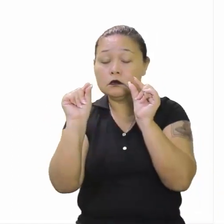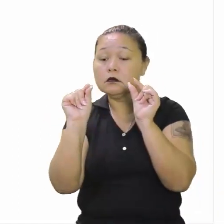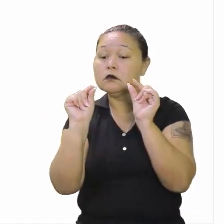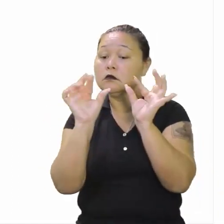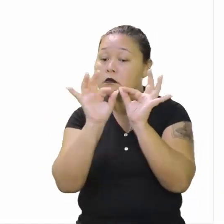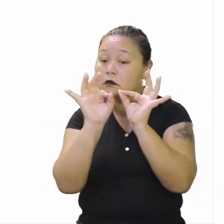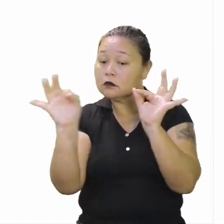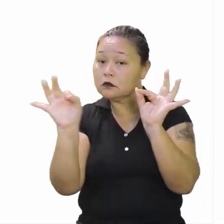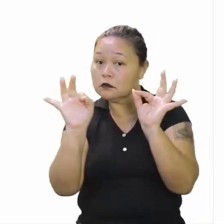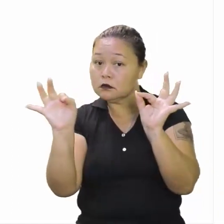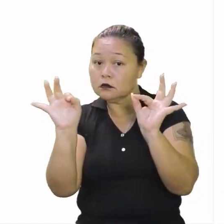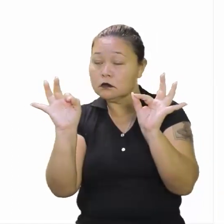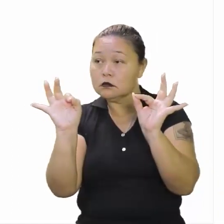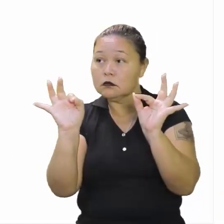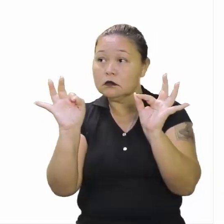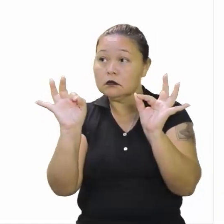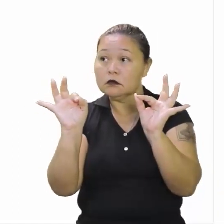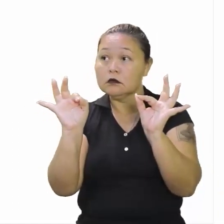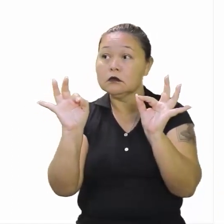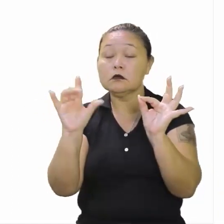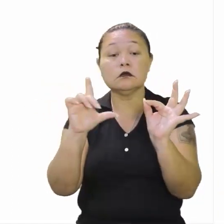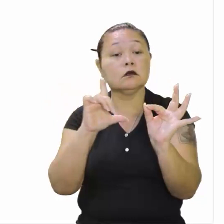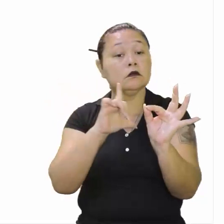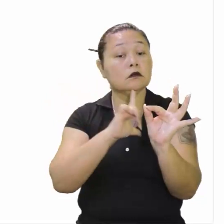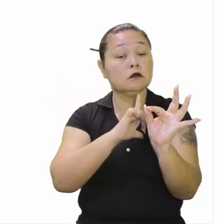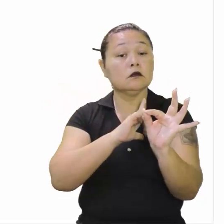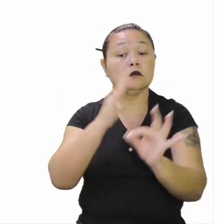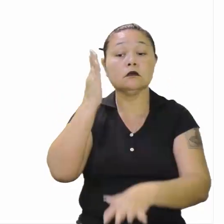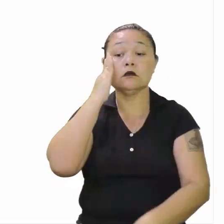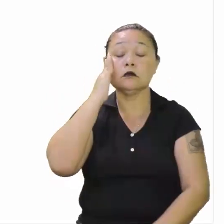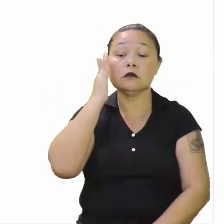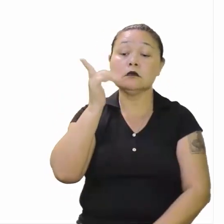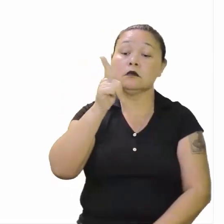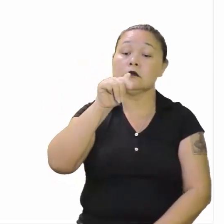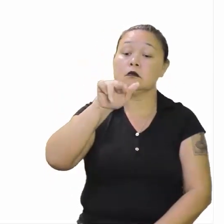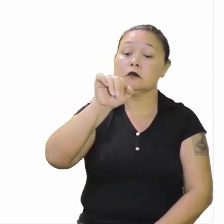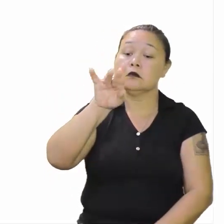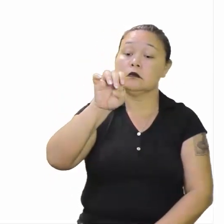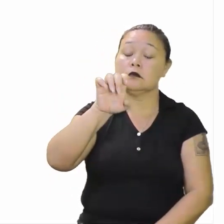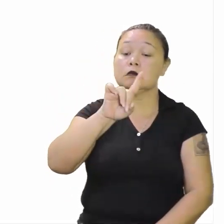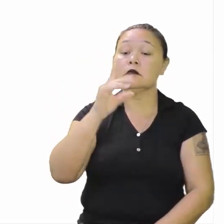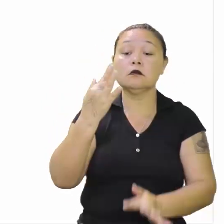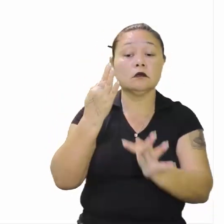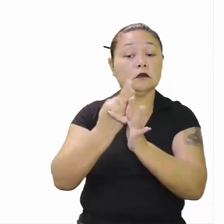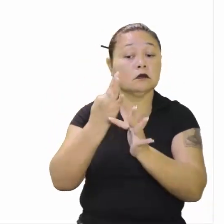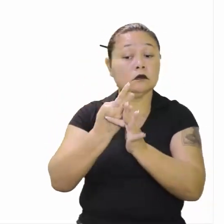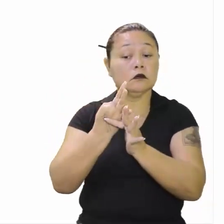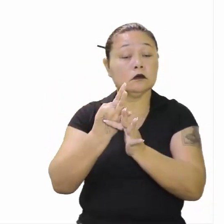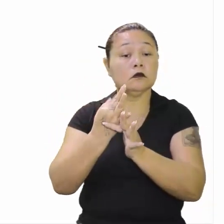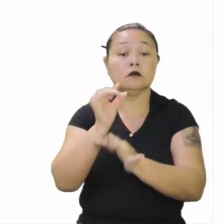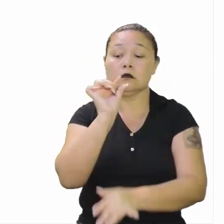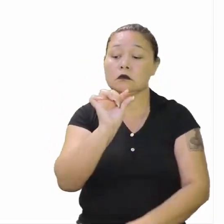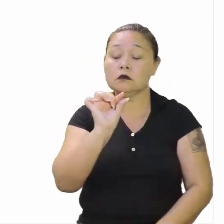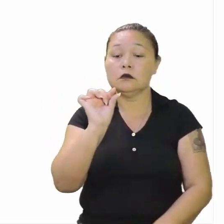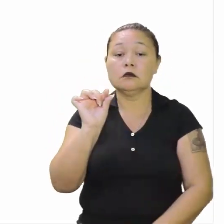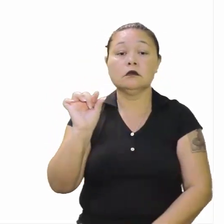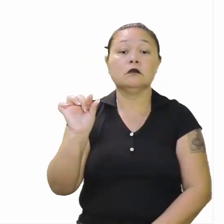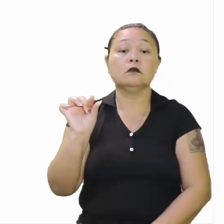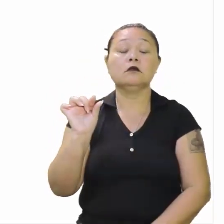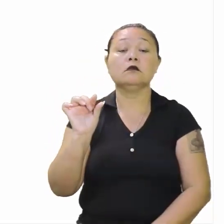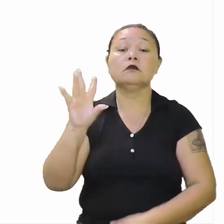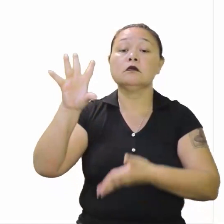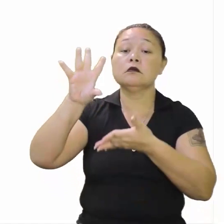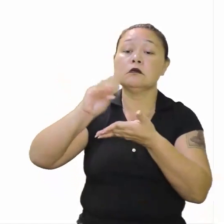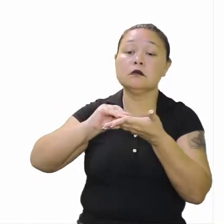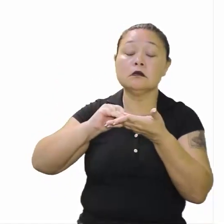medida, uma vez que a gente sabe o que é grandeza física, as unidades de medida são